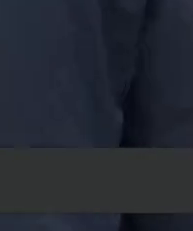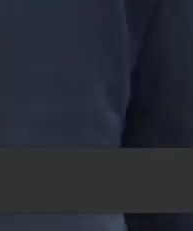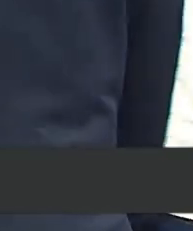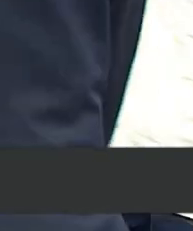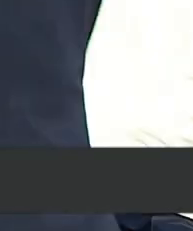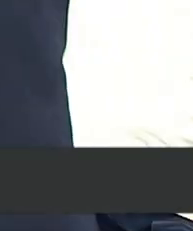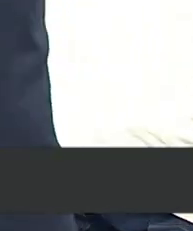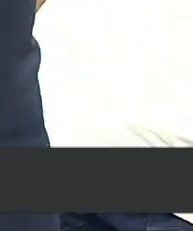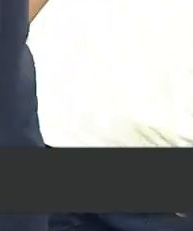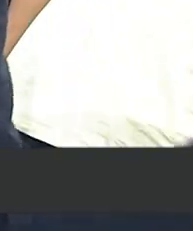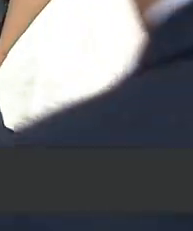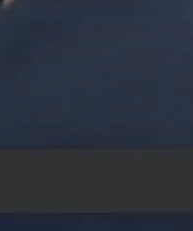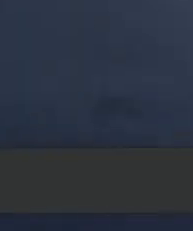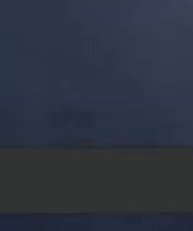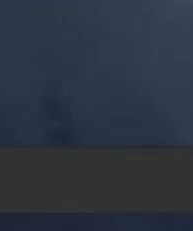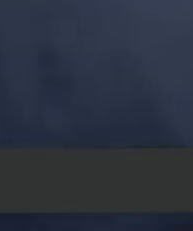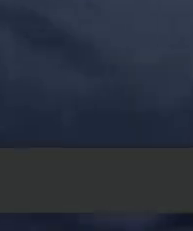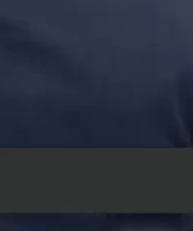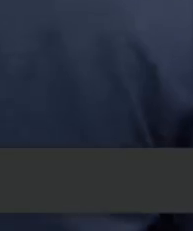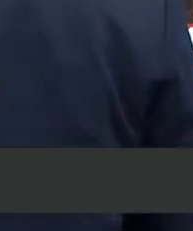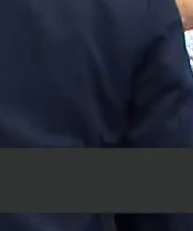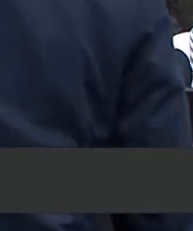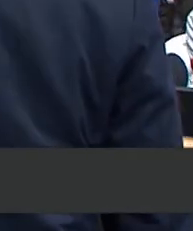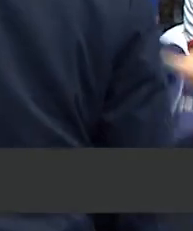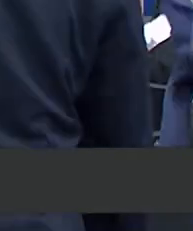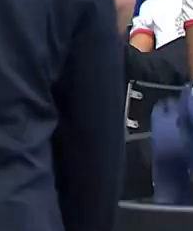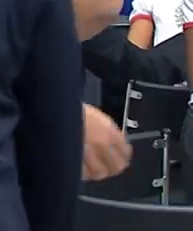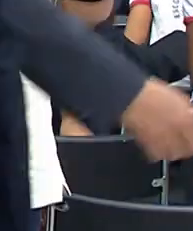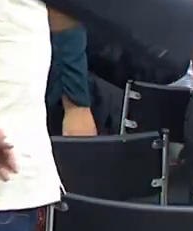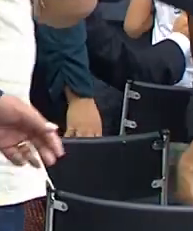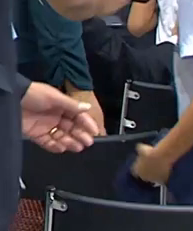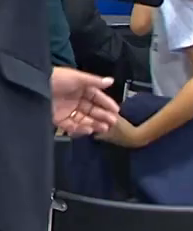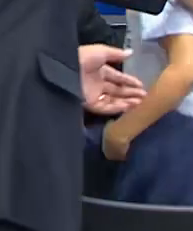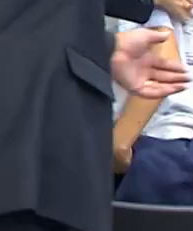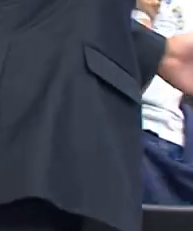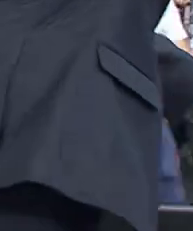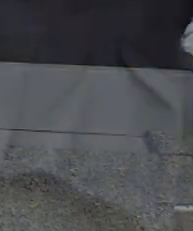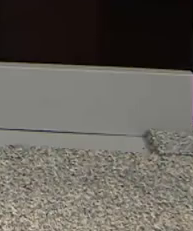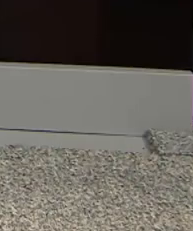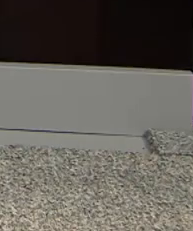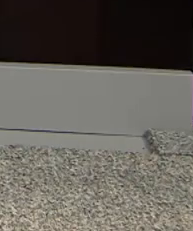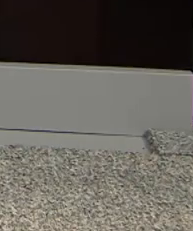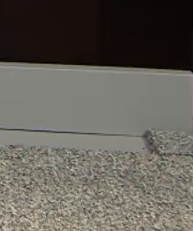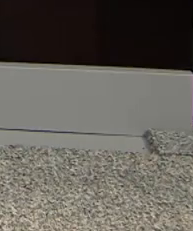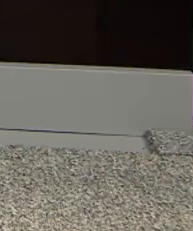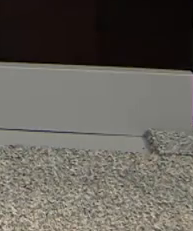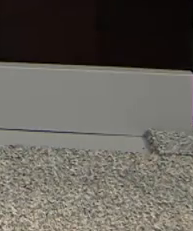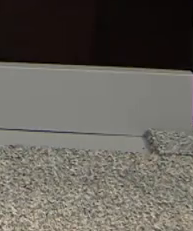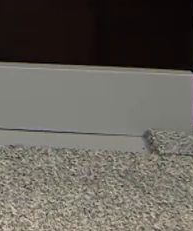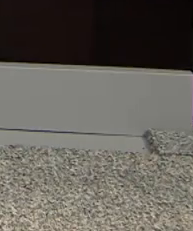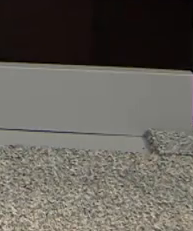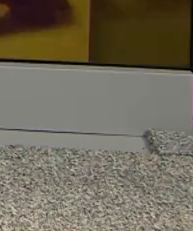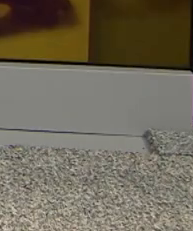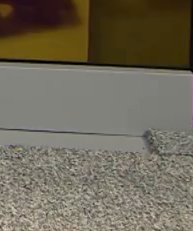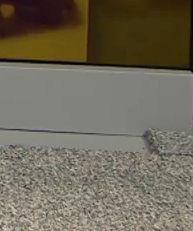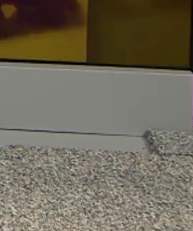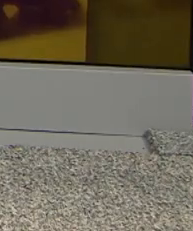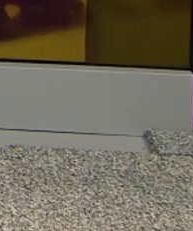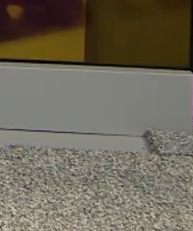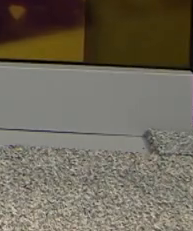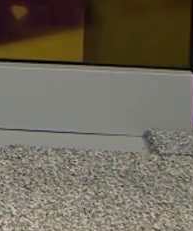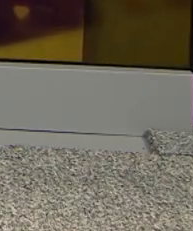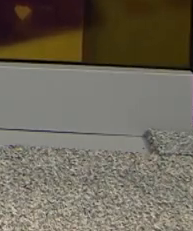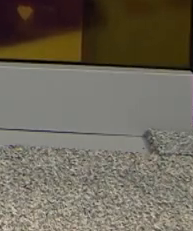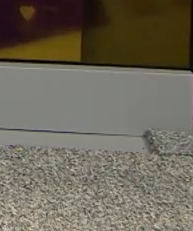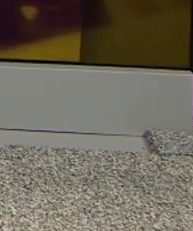que todos mantenham se em seus lugares pois o senhor presidente da república após agora nós acompanhamos